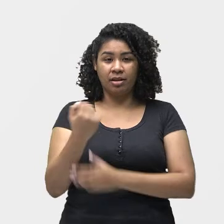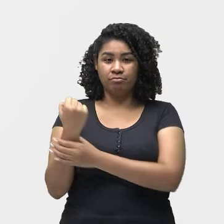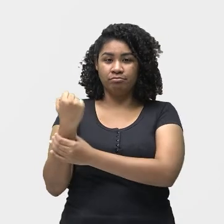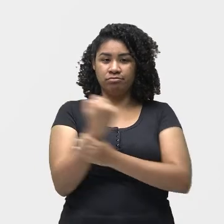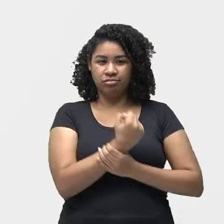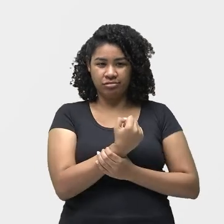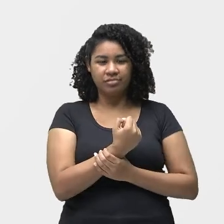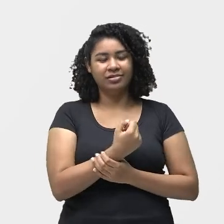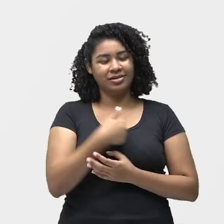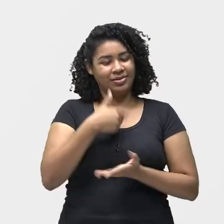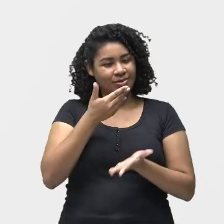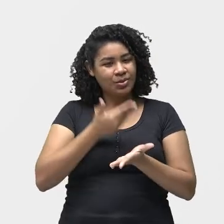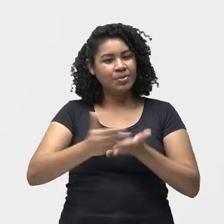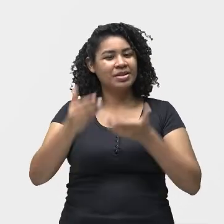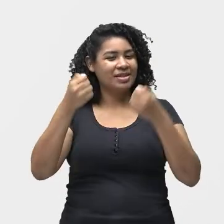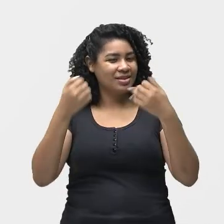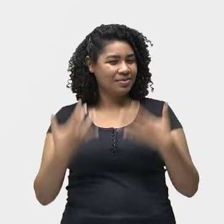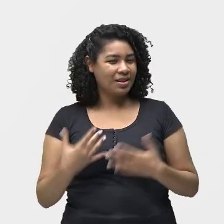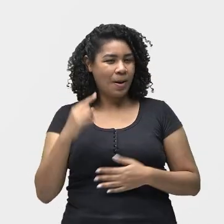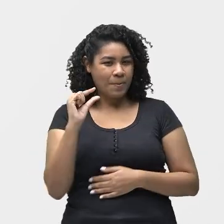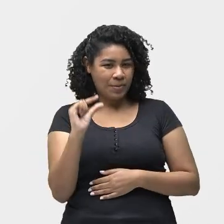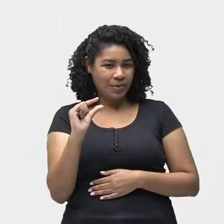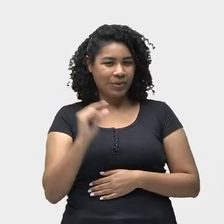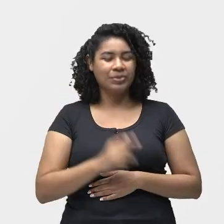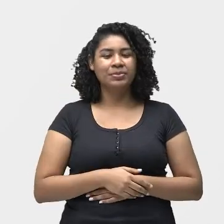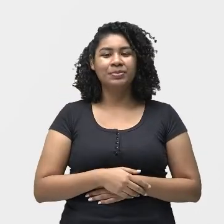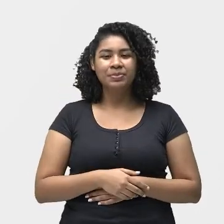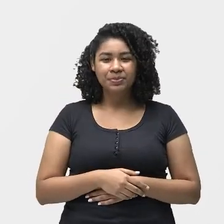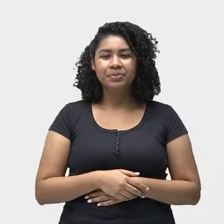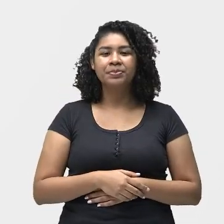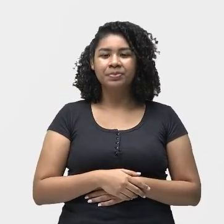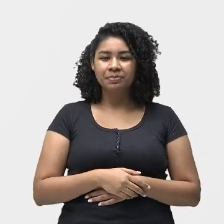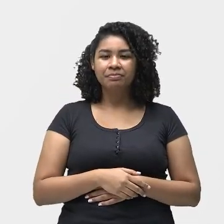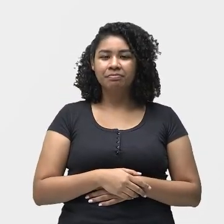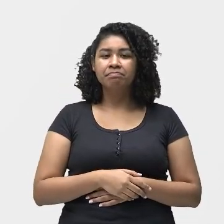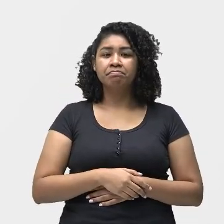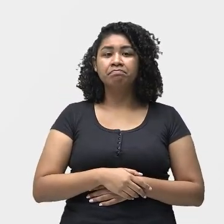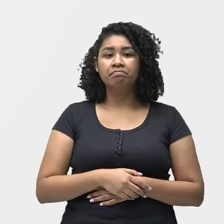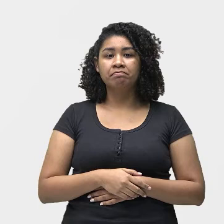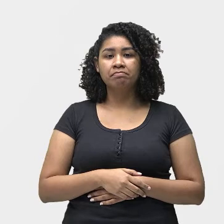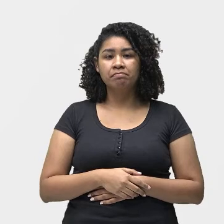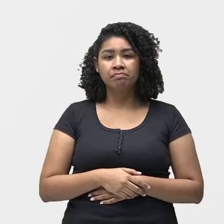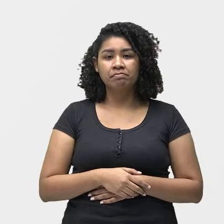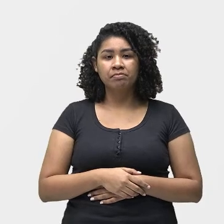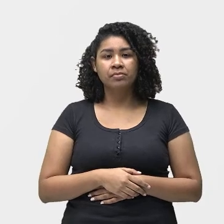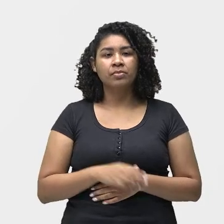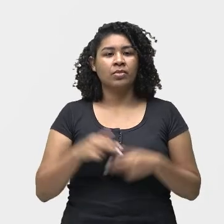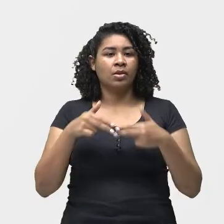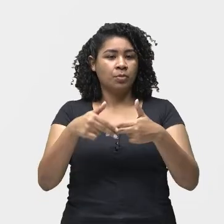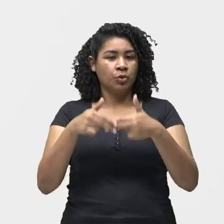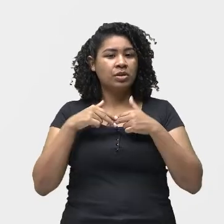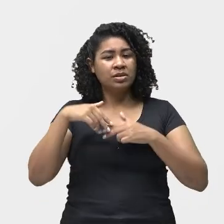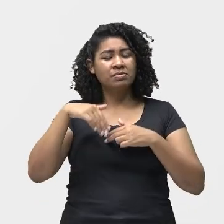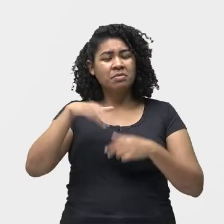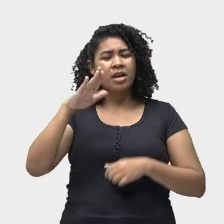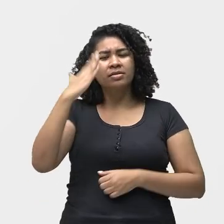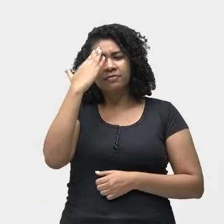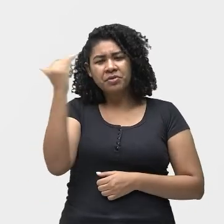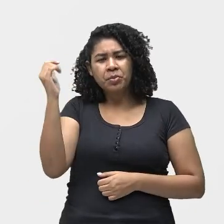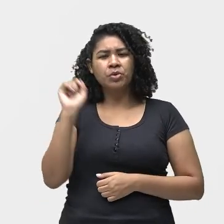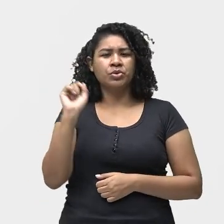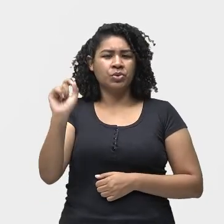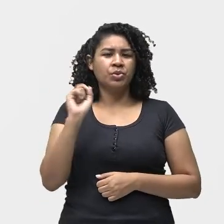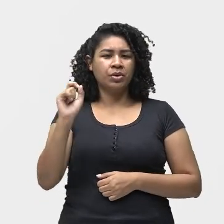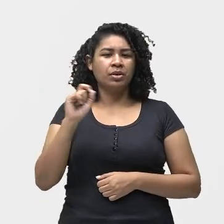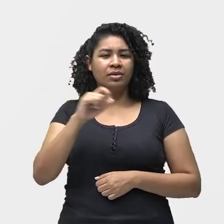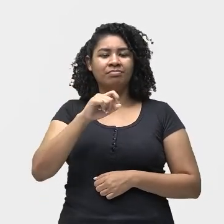nós já começamos um pouco sobre essa questão, né? Que encontraria sua expressão mais famosa na